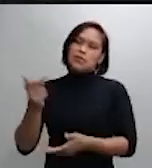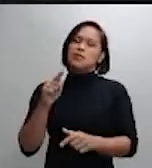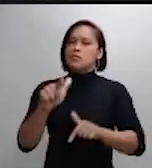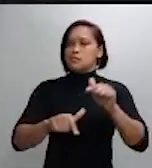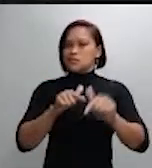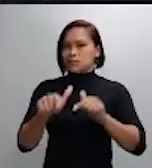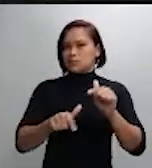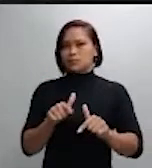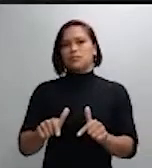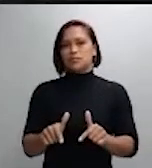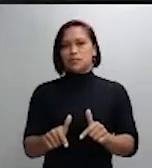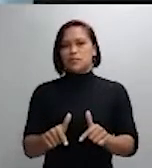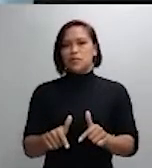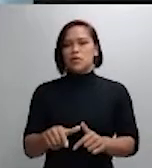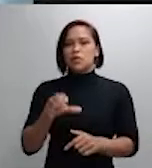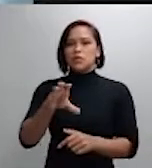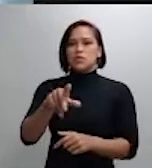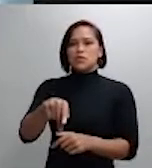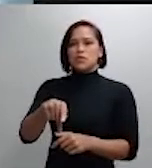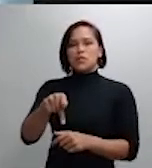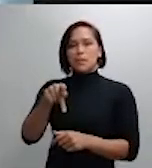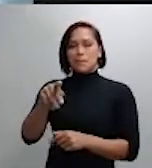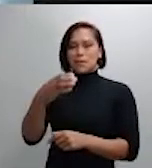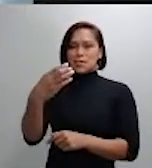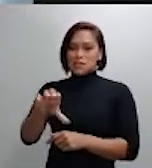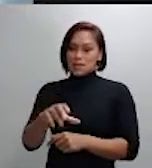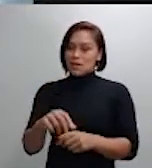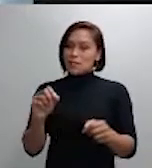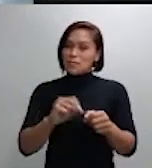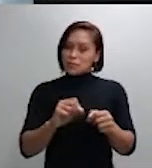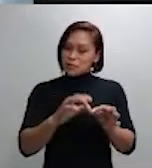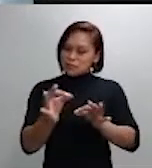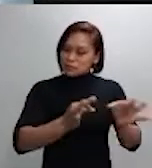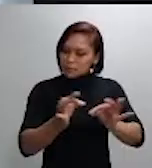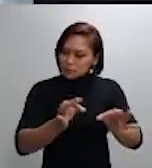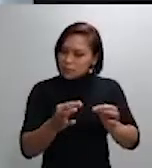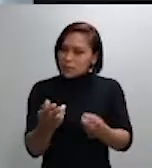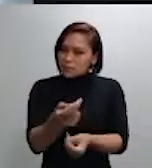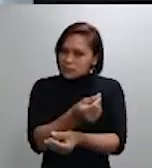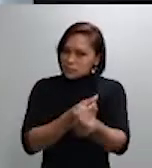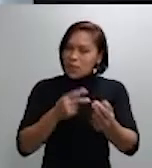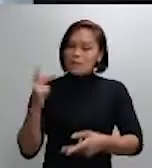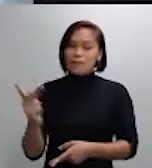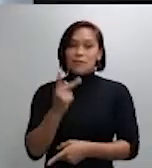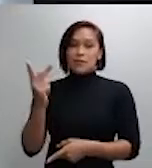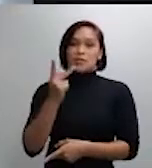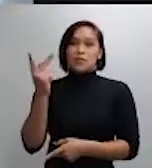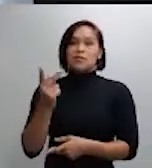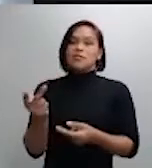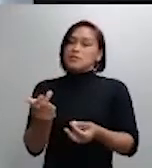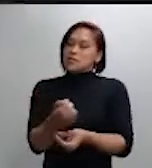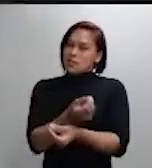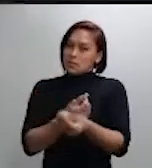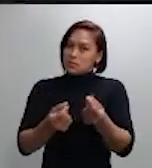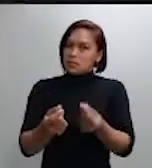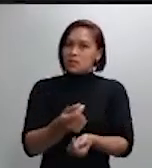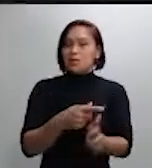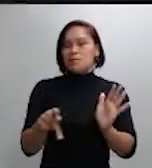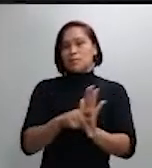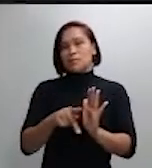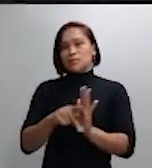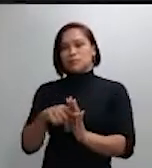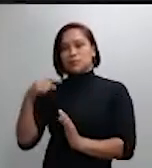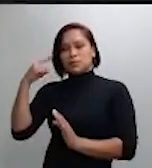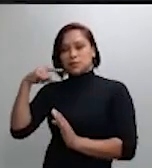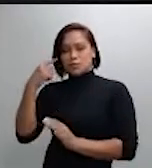seja, o CPC foi feito nesse item dos honorários para valorizar os honorários dos advogados